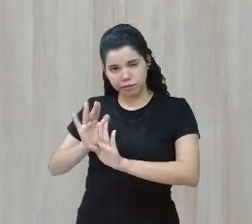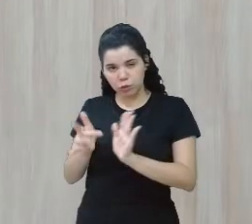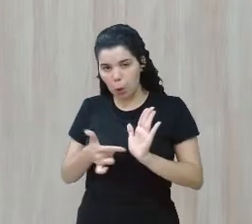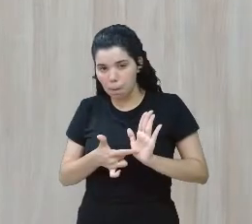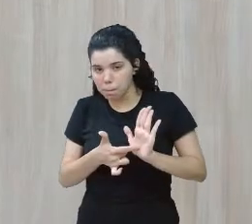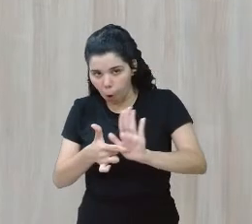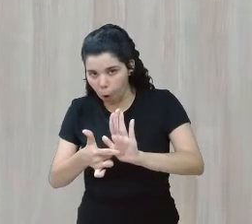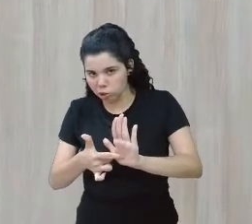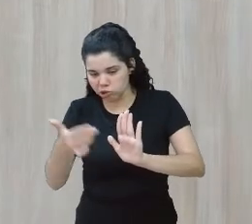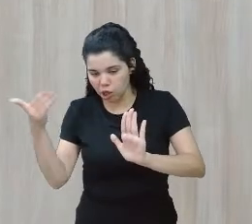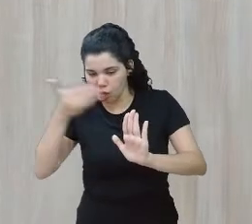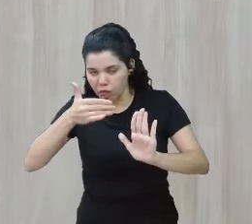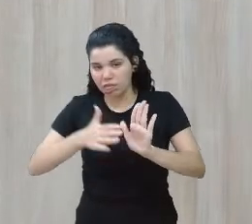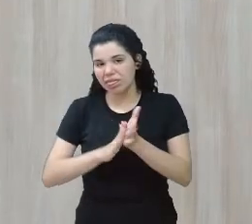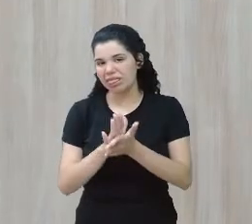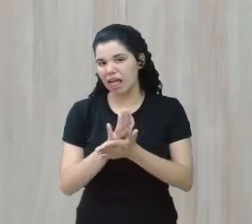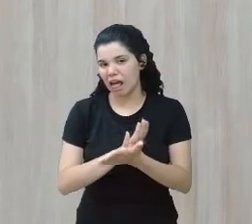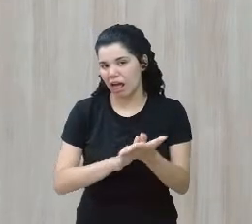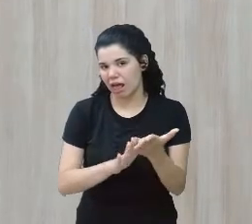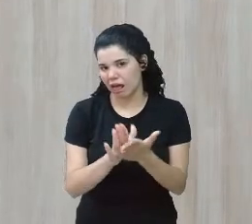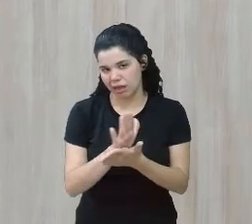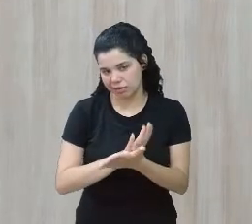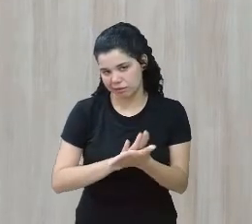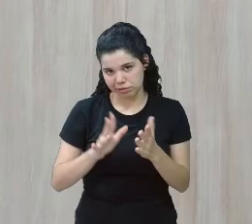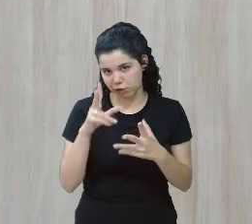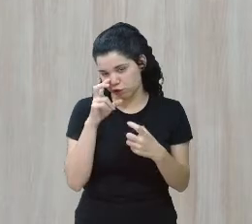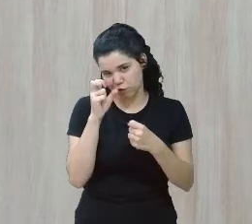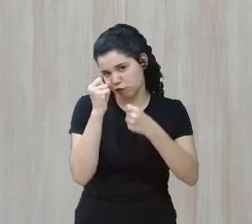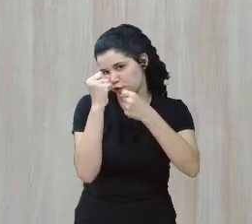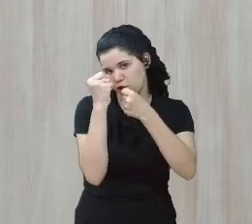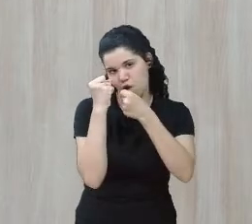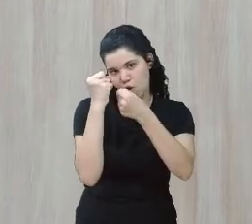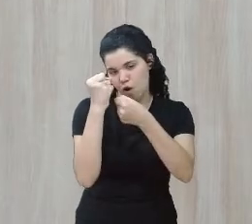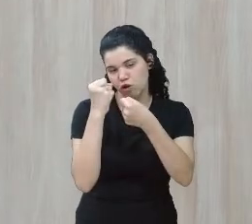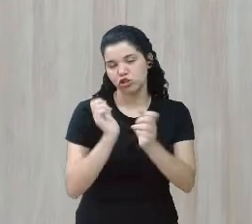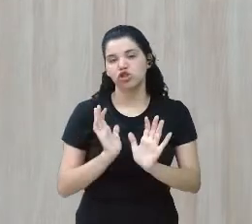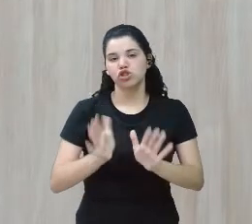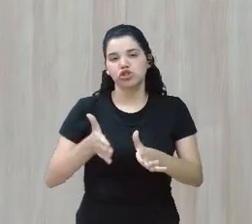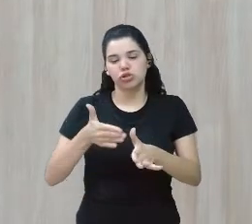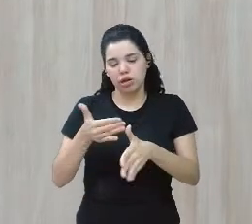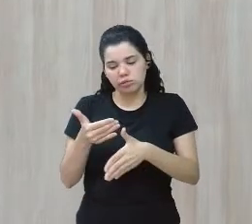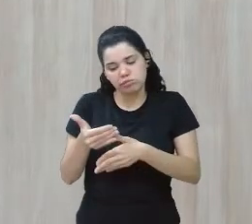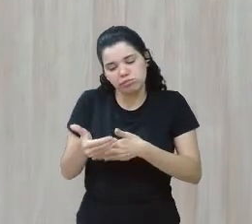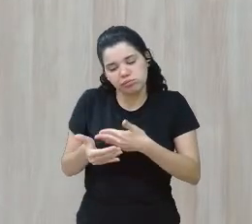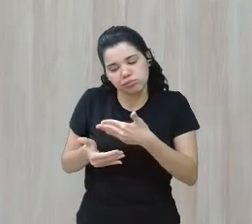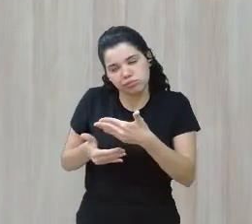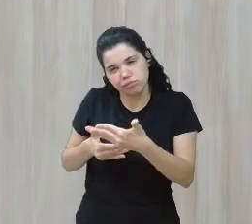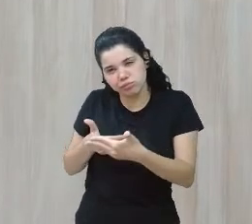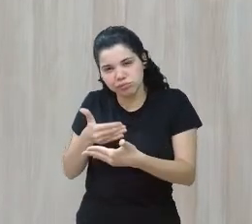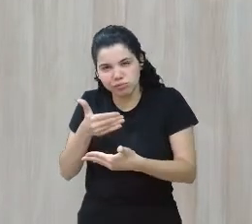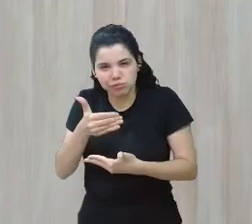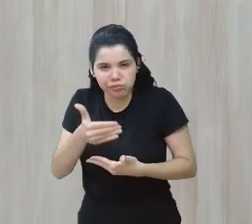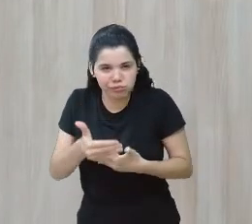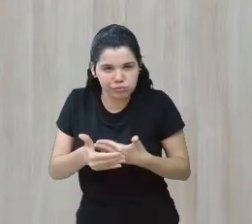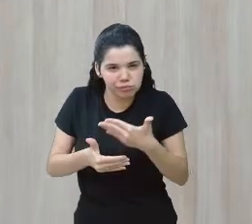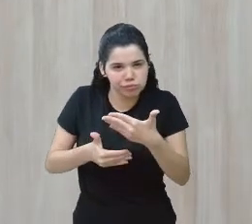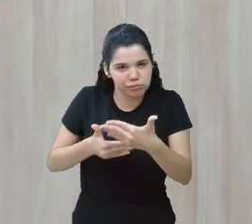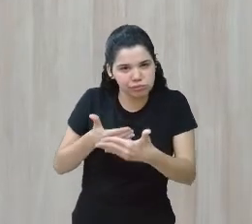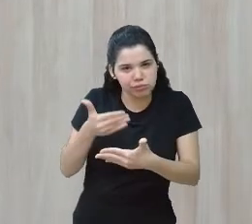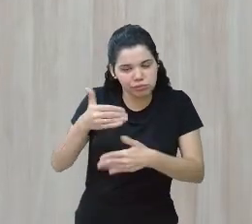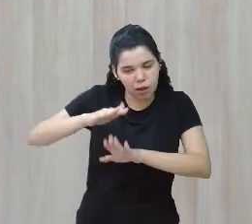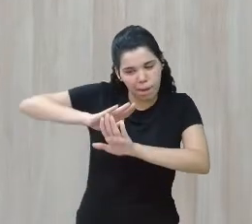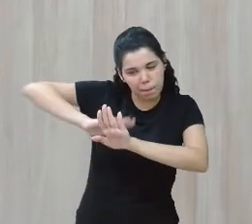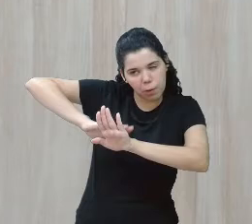no organismo. Ele não acontece tão forte, ele já começa a atuar, mas de forma mesclando, né,